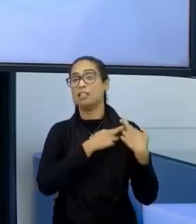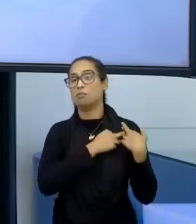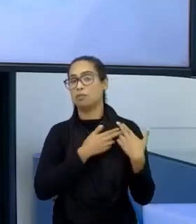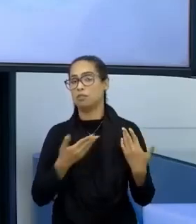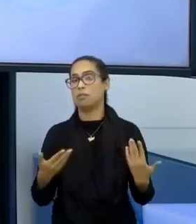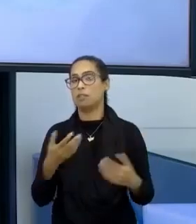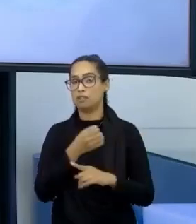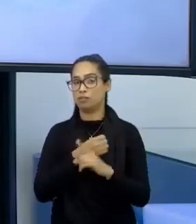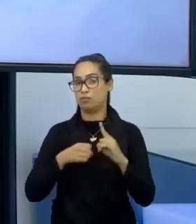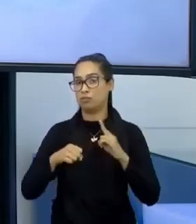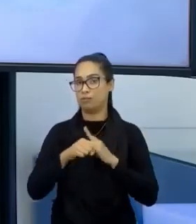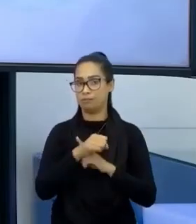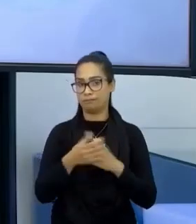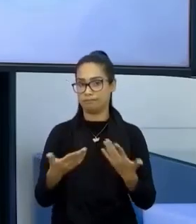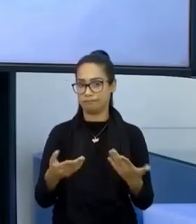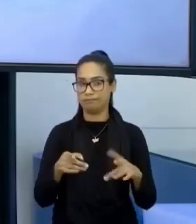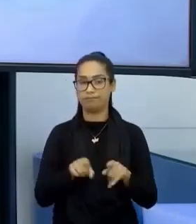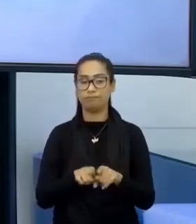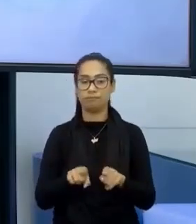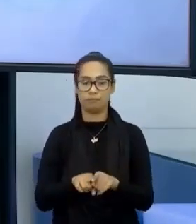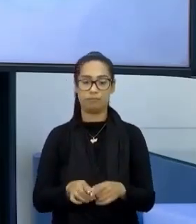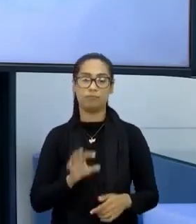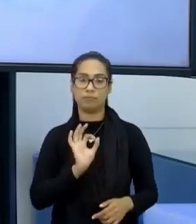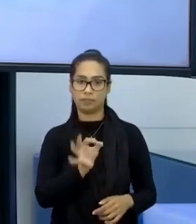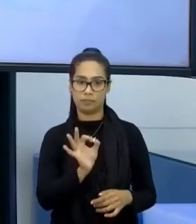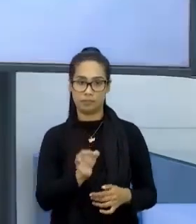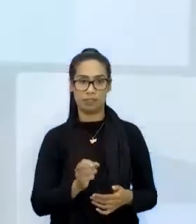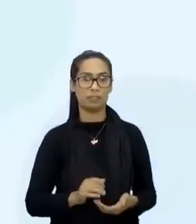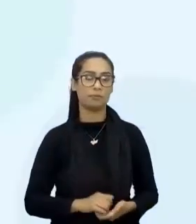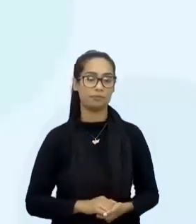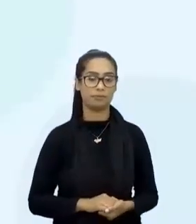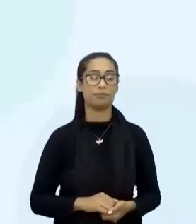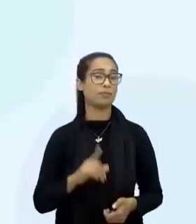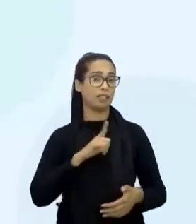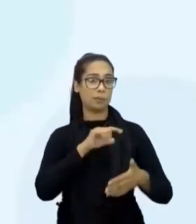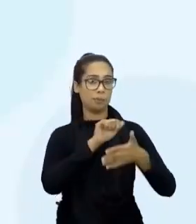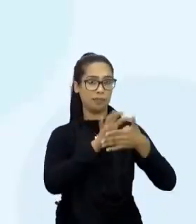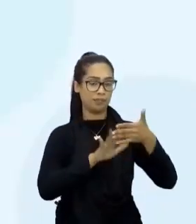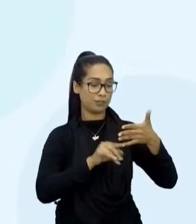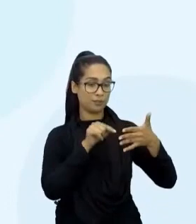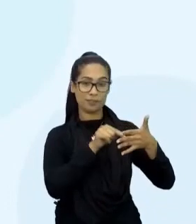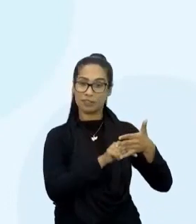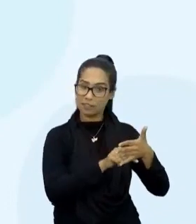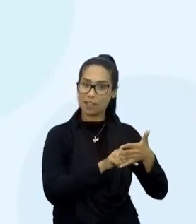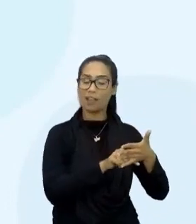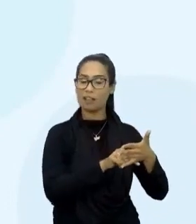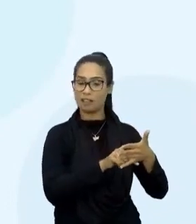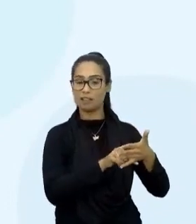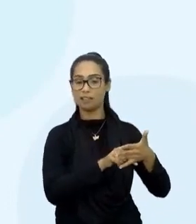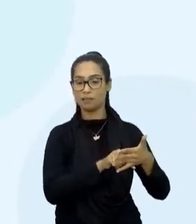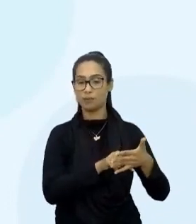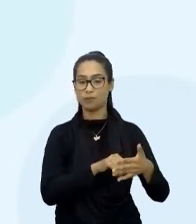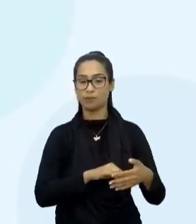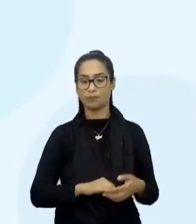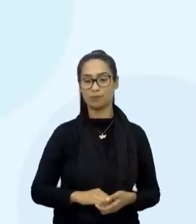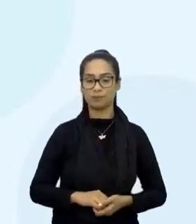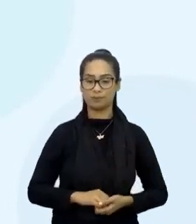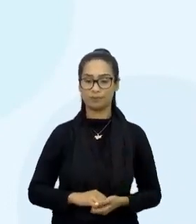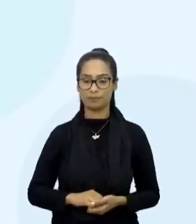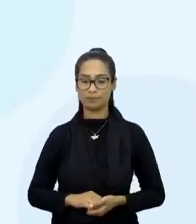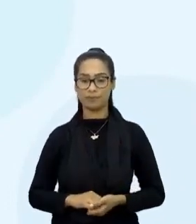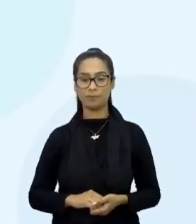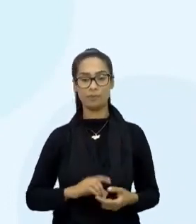social, certo? Então agora vamos para uma atividadezinha que nós temos aqui, né?